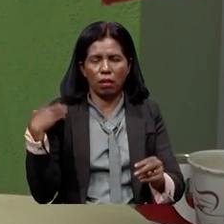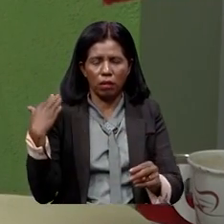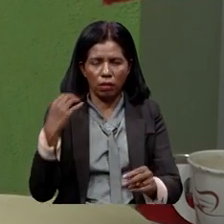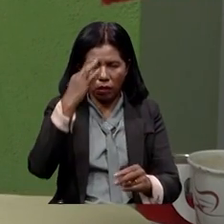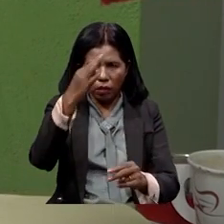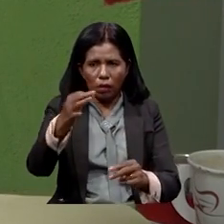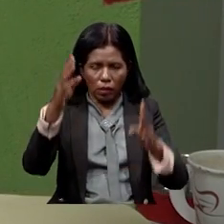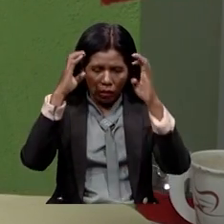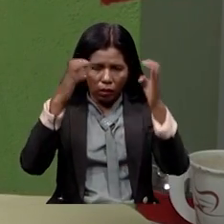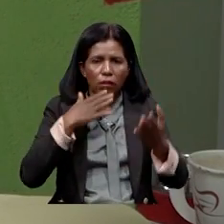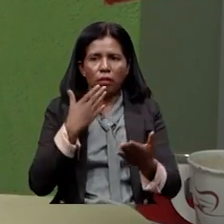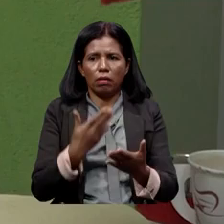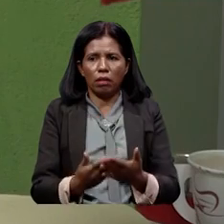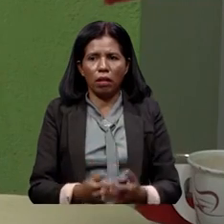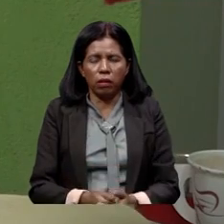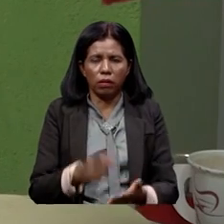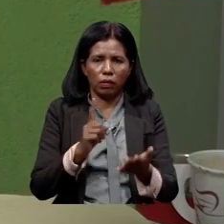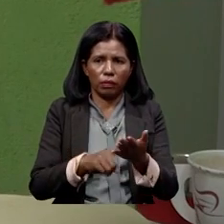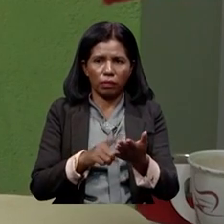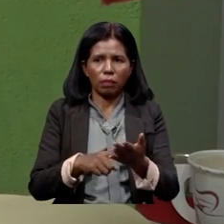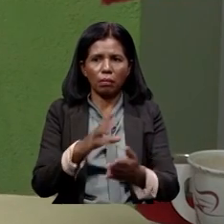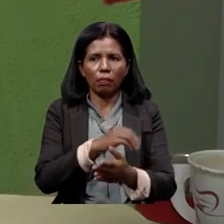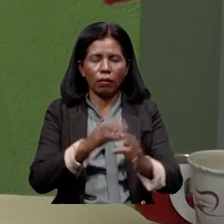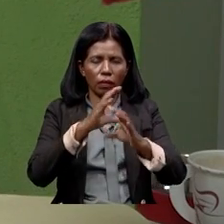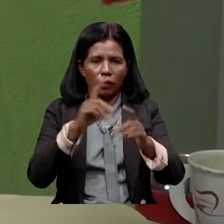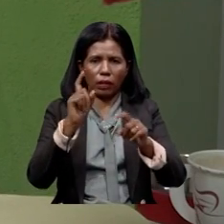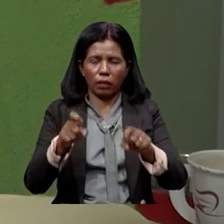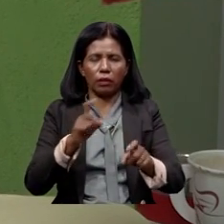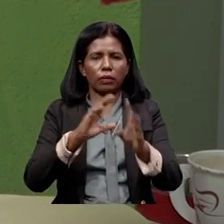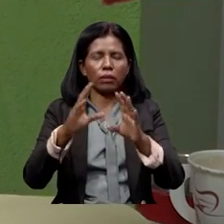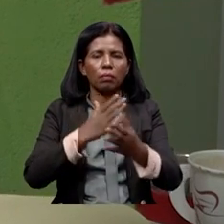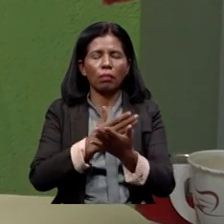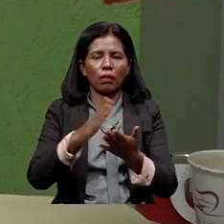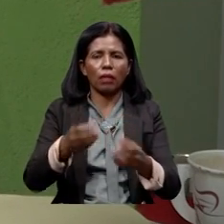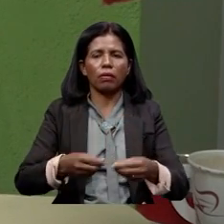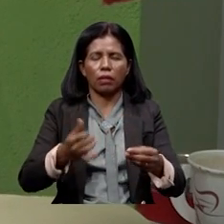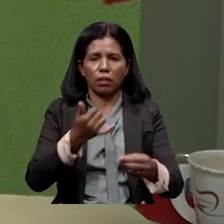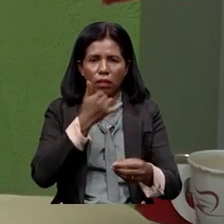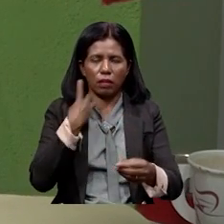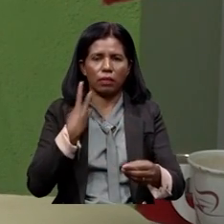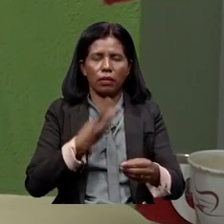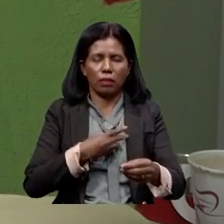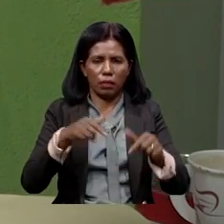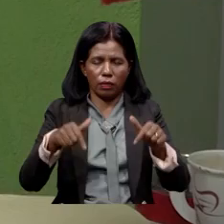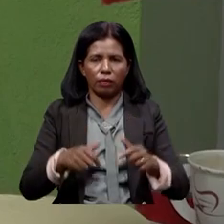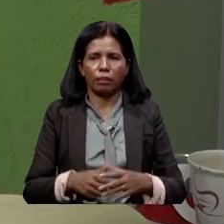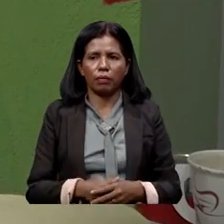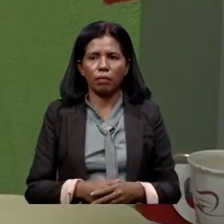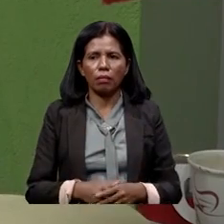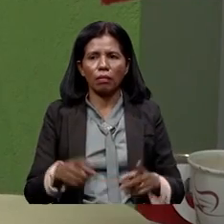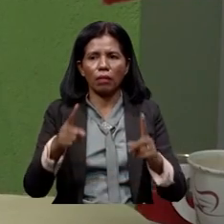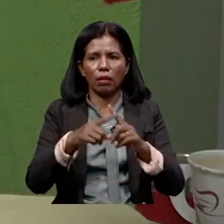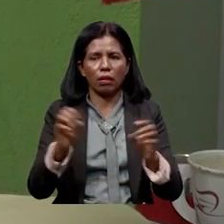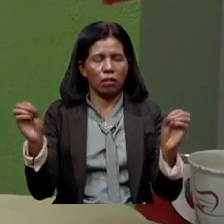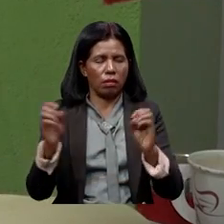oi educação tem dia o ba discute mo na careta tem que rola depois o forçala tu sami terin ne ba o